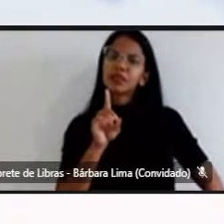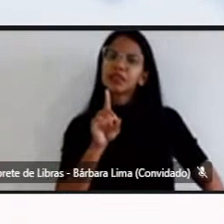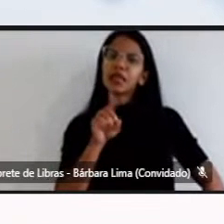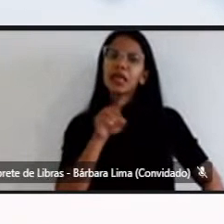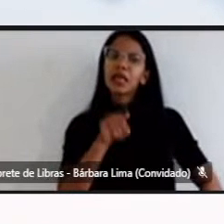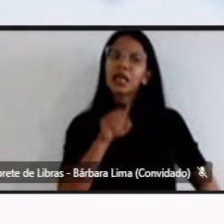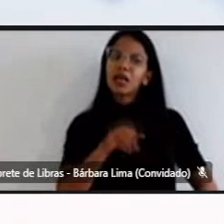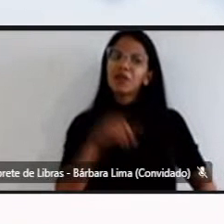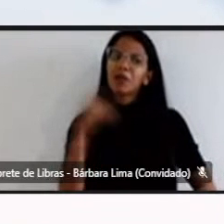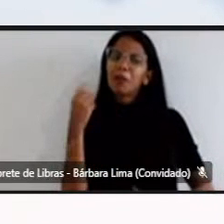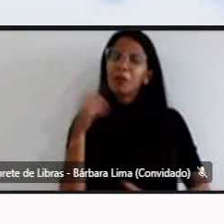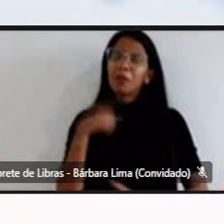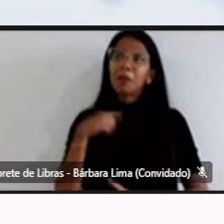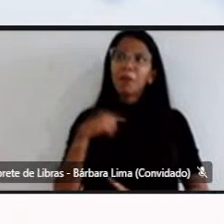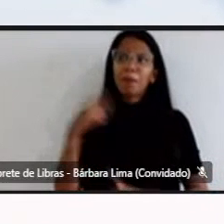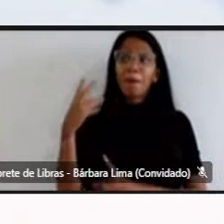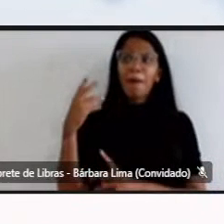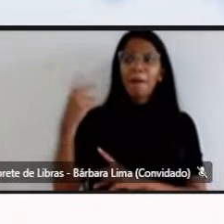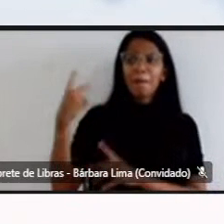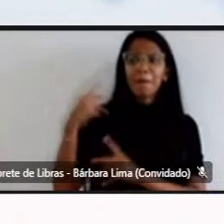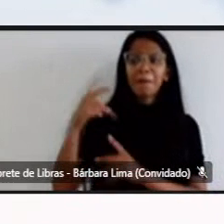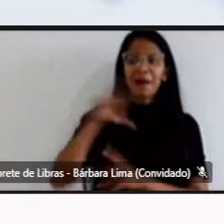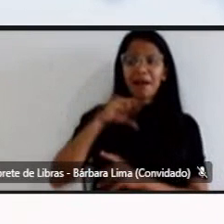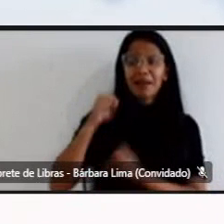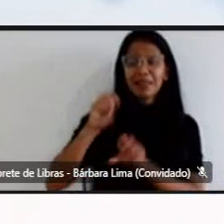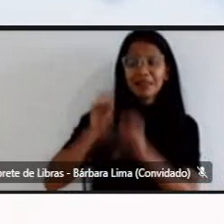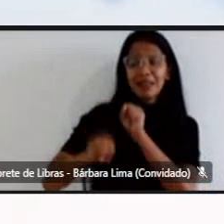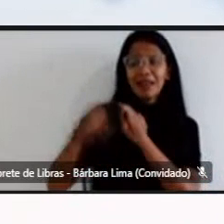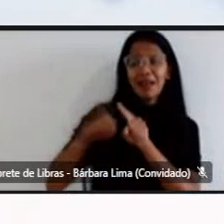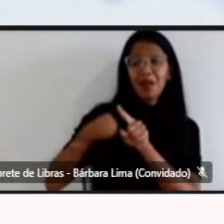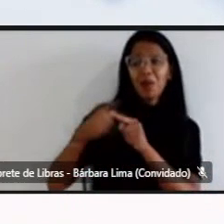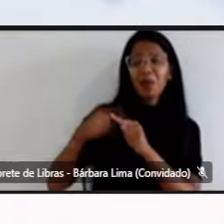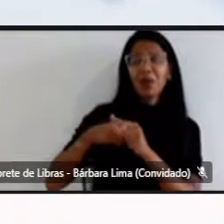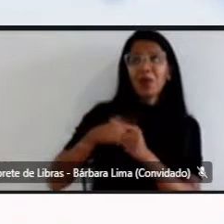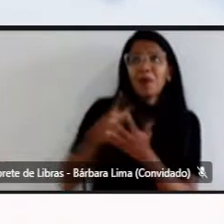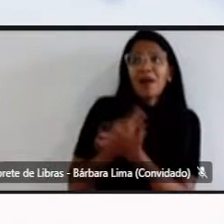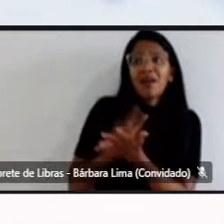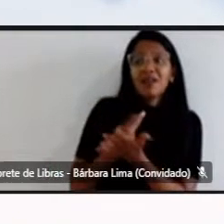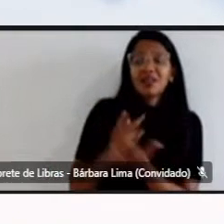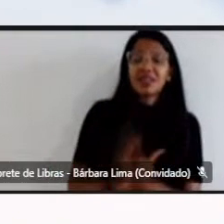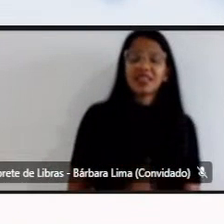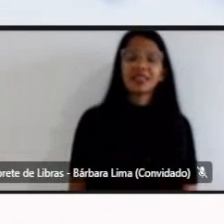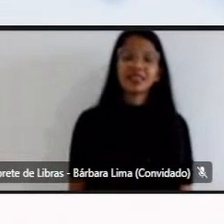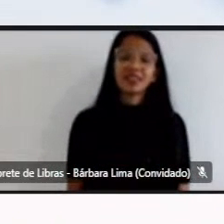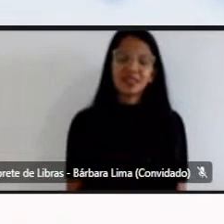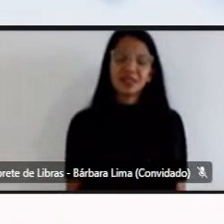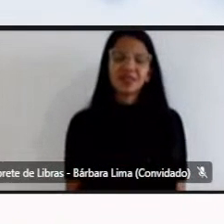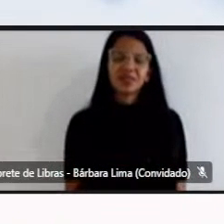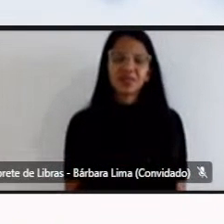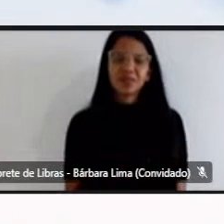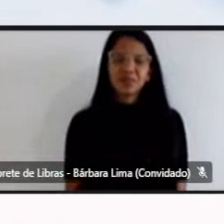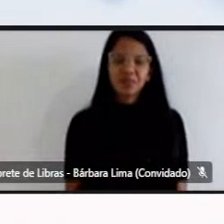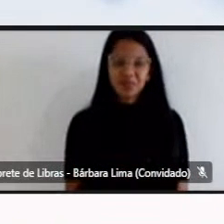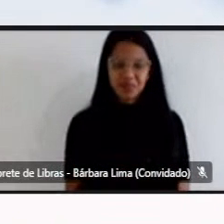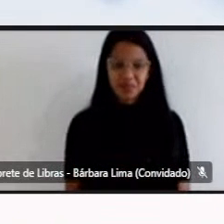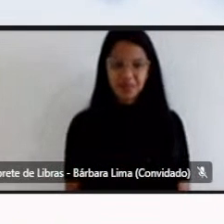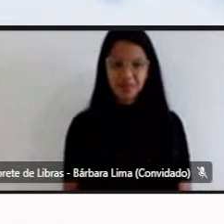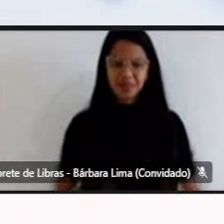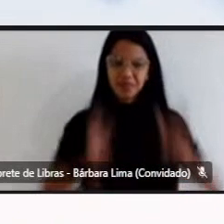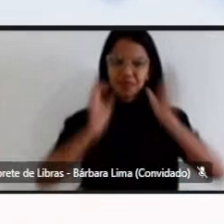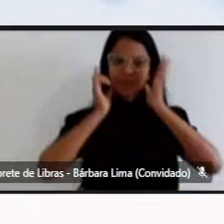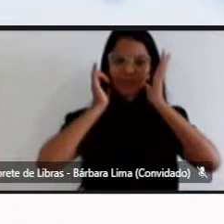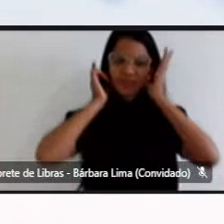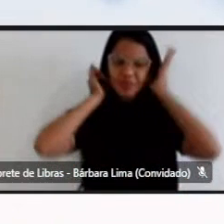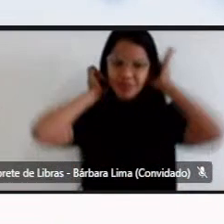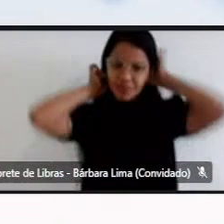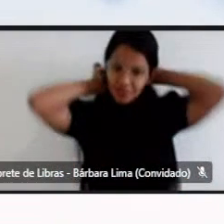nota errada. So as soon as the concert's over, he goes to Miles and he says, I know I hit the wrong